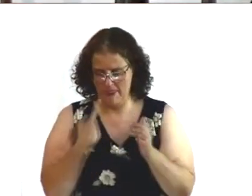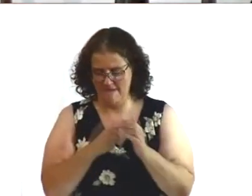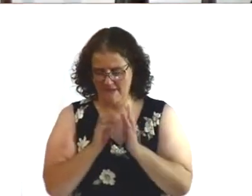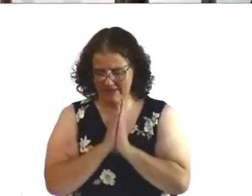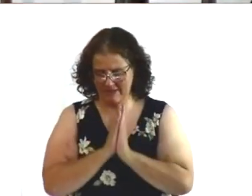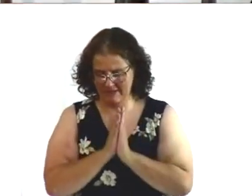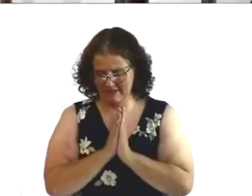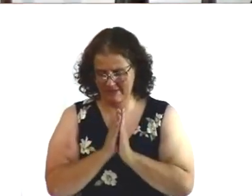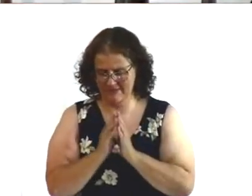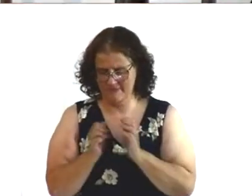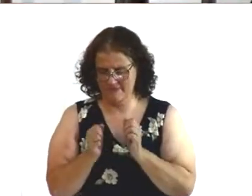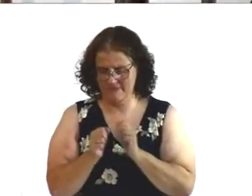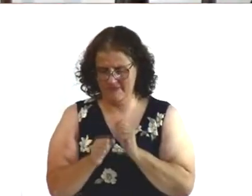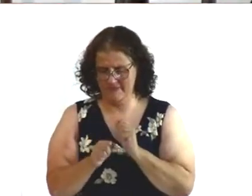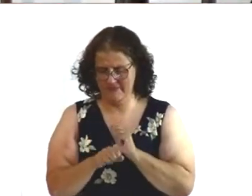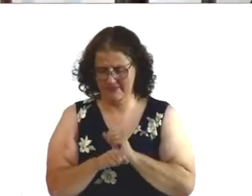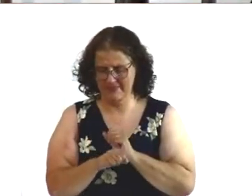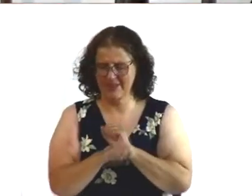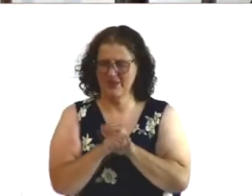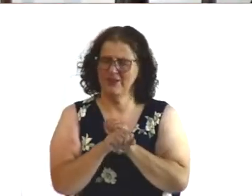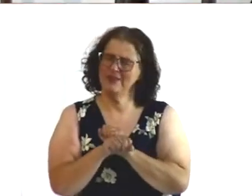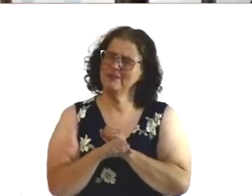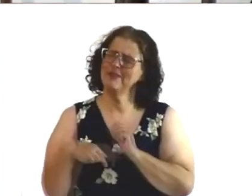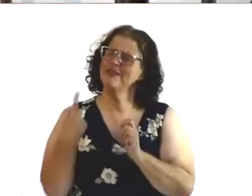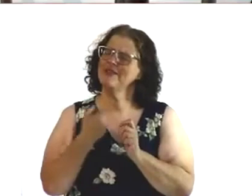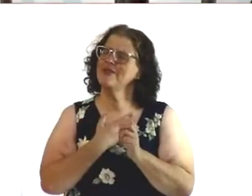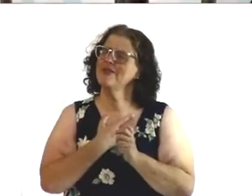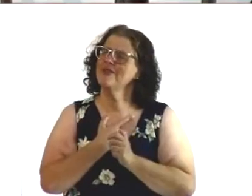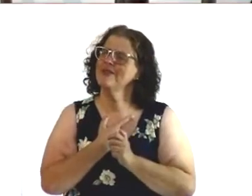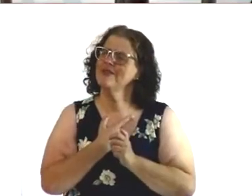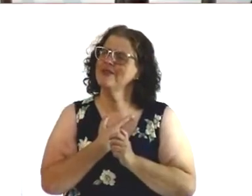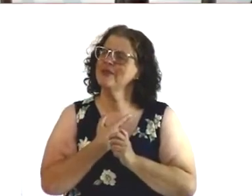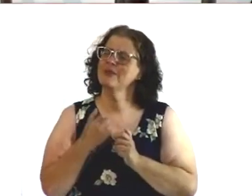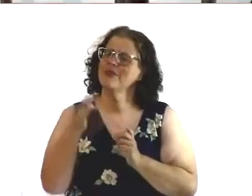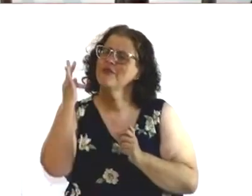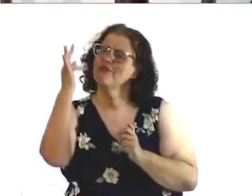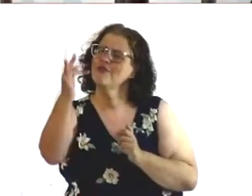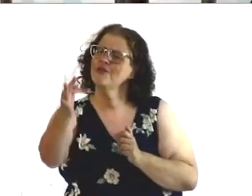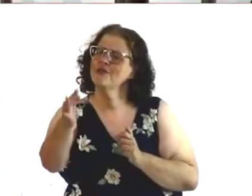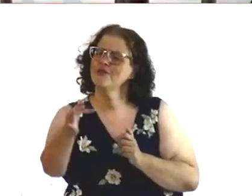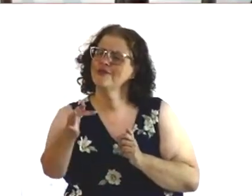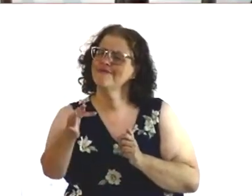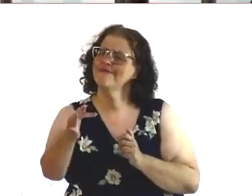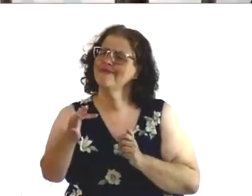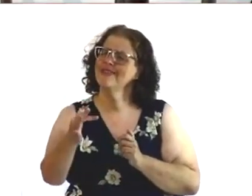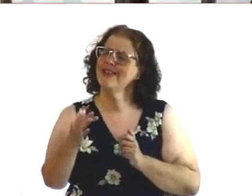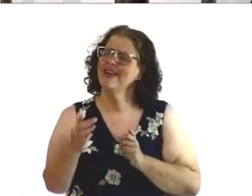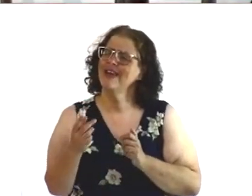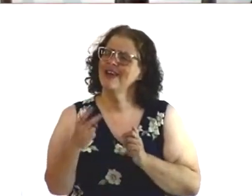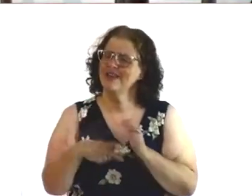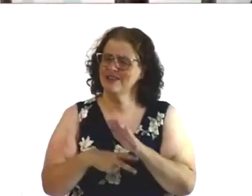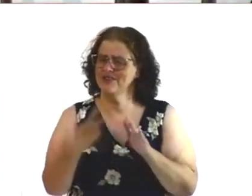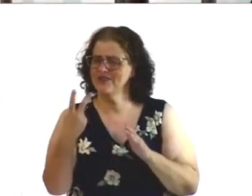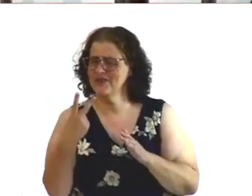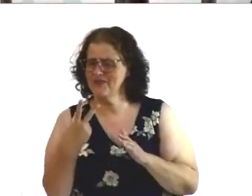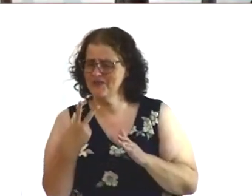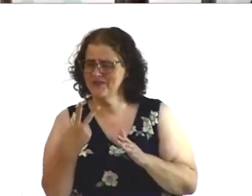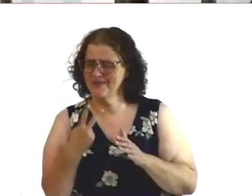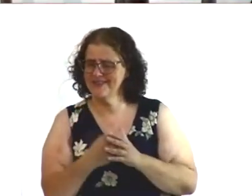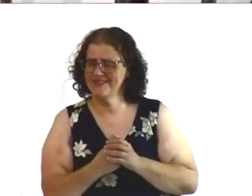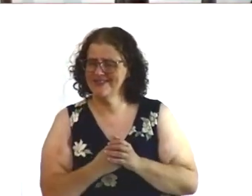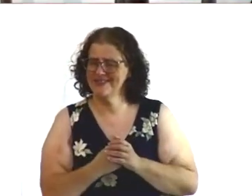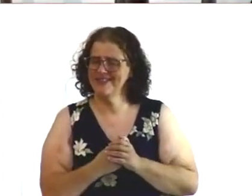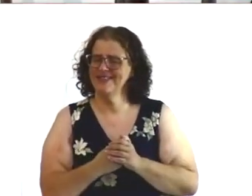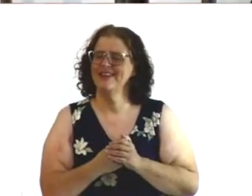reais, assim aguardamos o porvir, a segunda vinda. Não é que haverá um novo Natal,